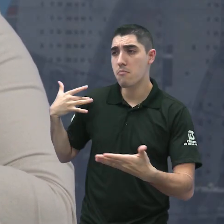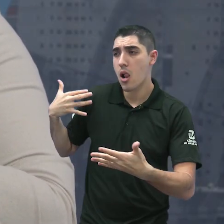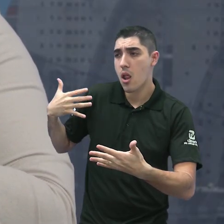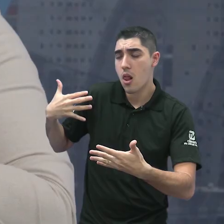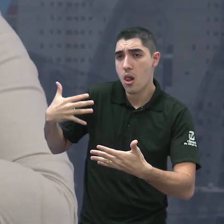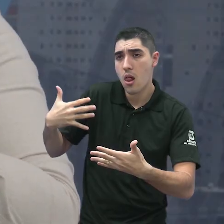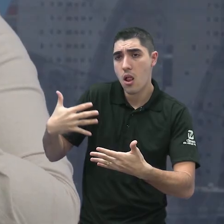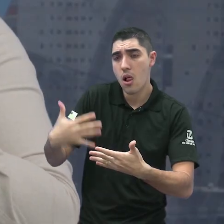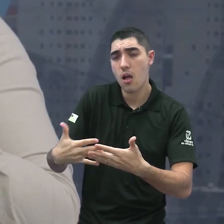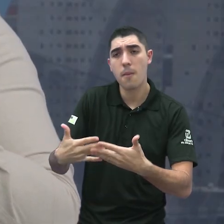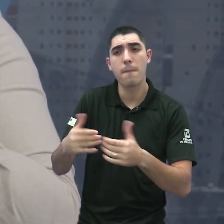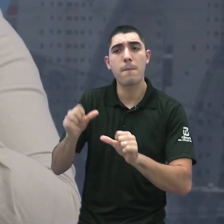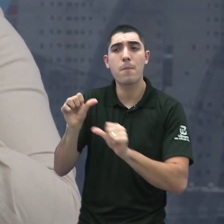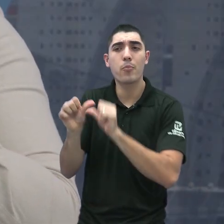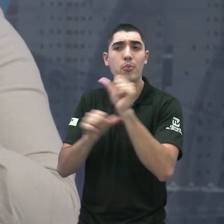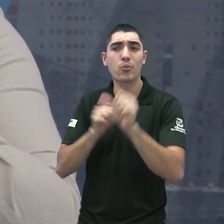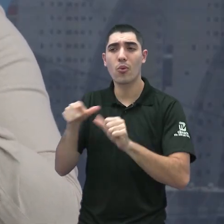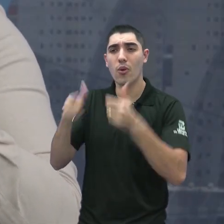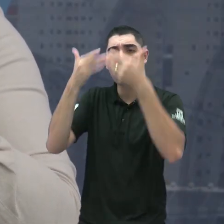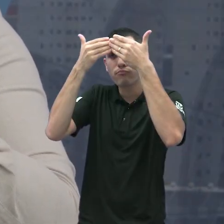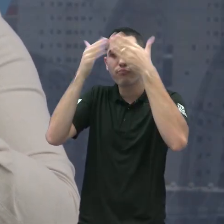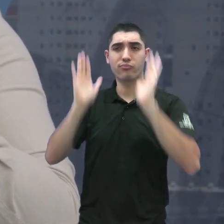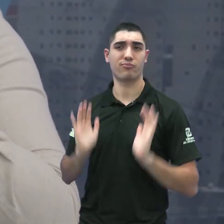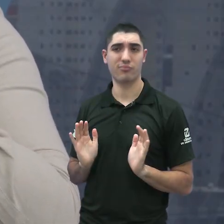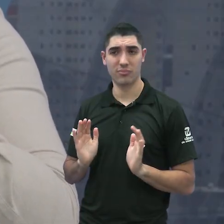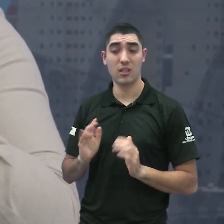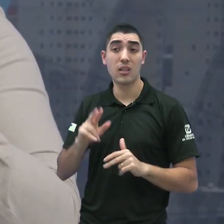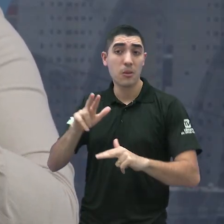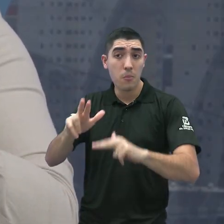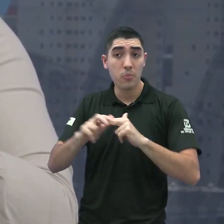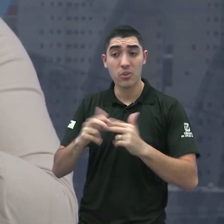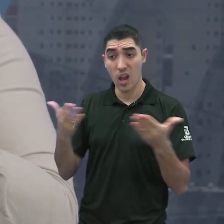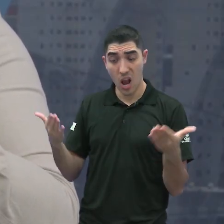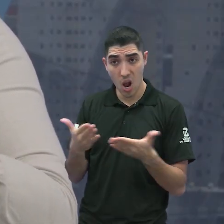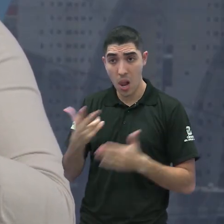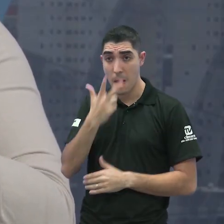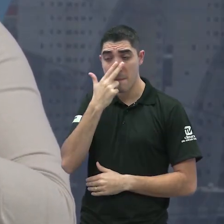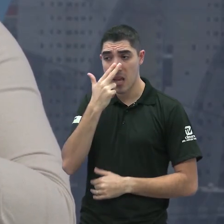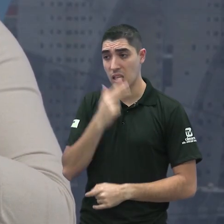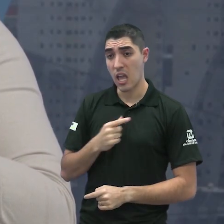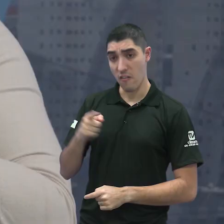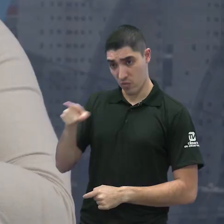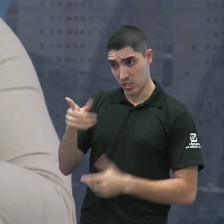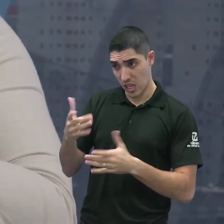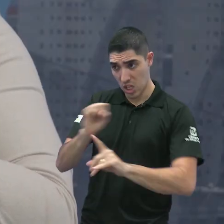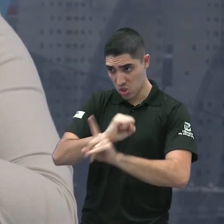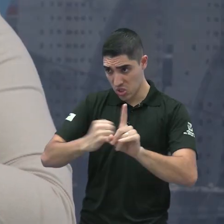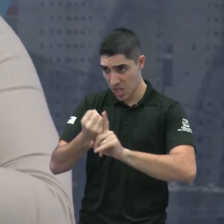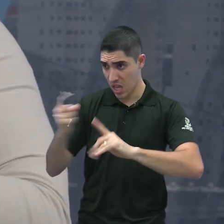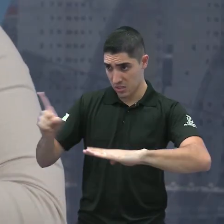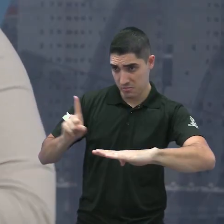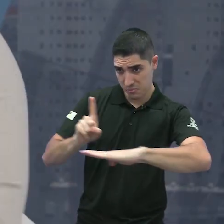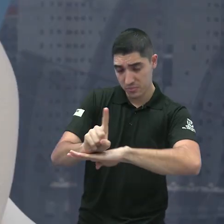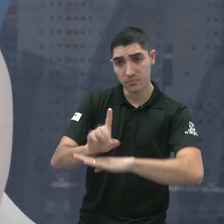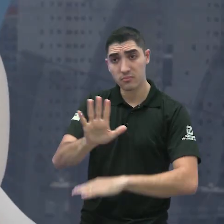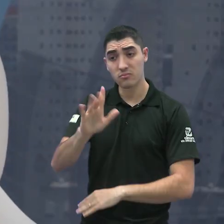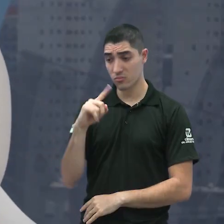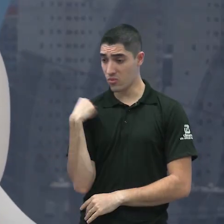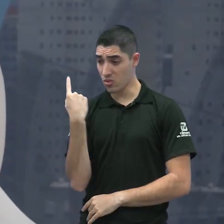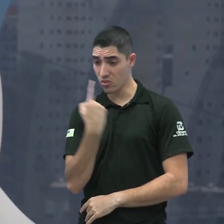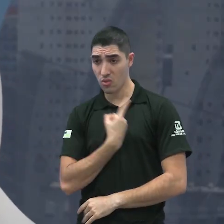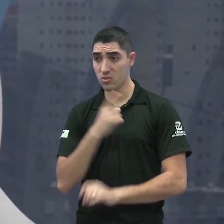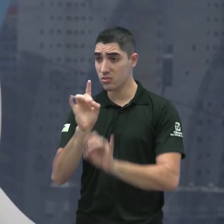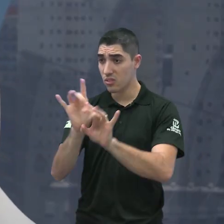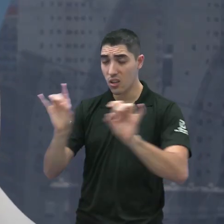né, num estereótipo que passou a ser cobrado e passou a ser exigido para estar em sociedade, né? E a gente, enquanto ser